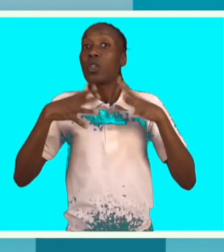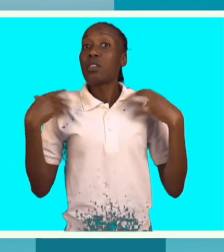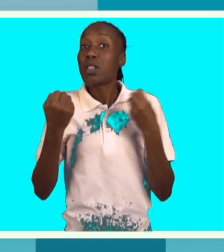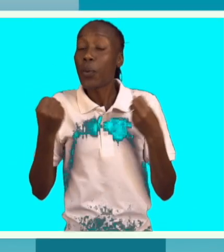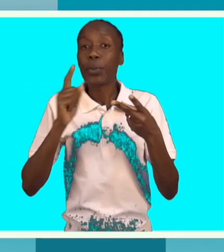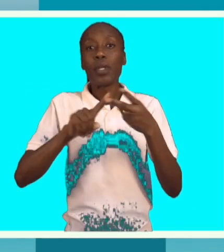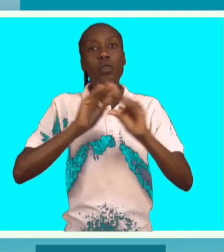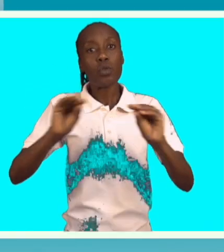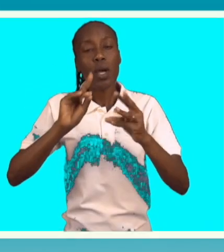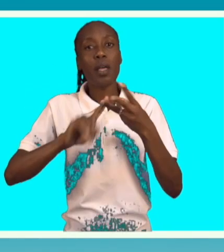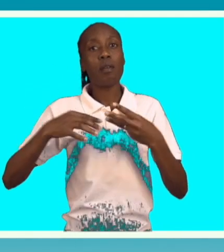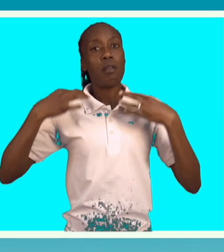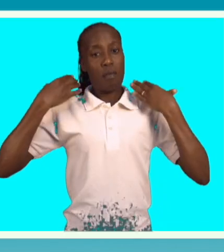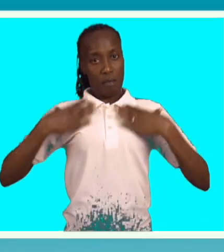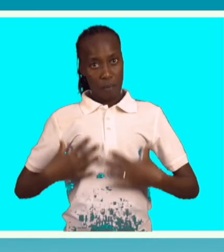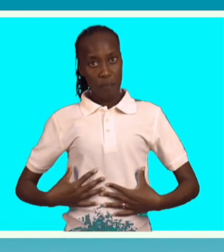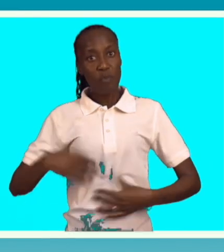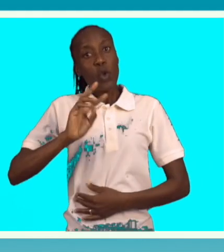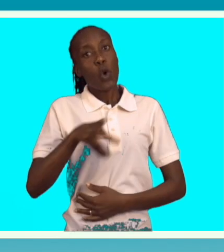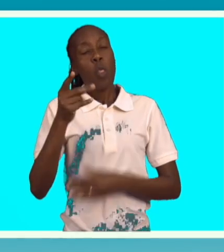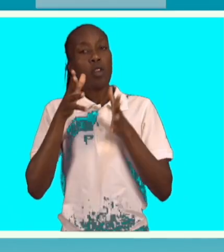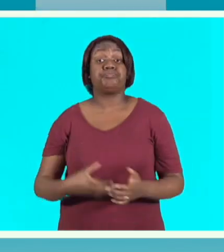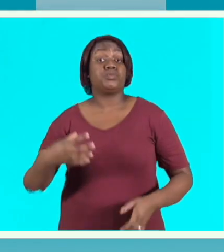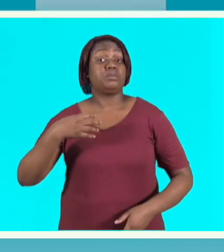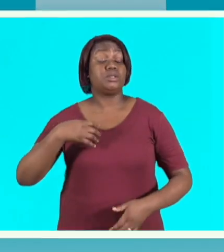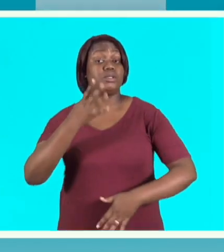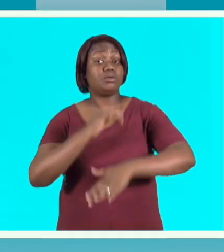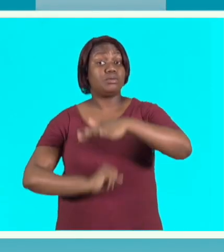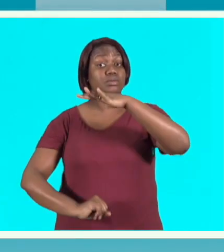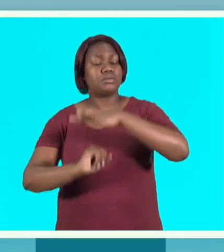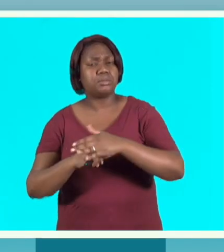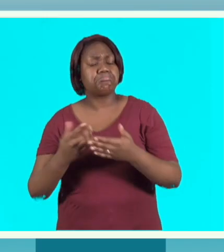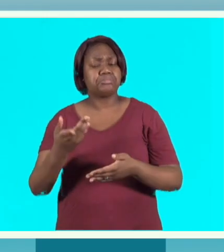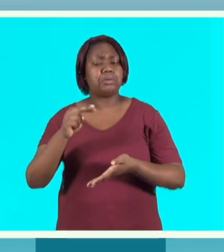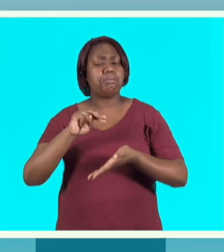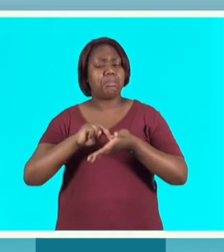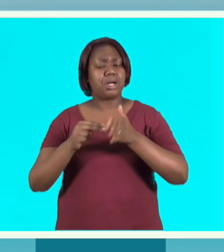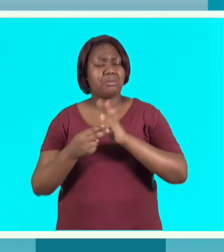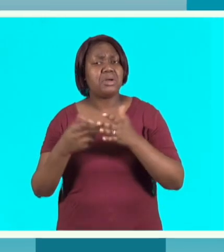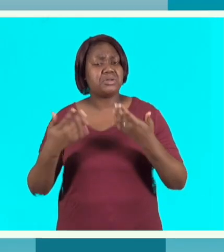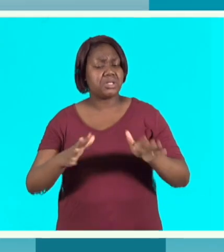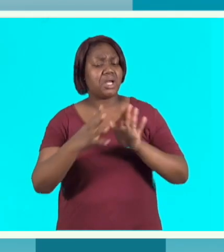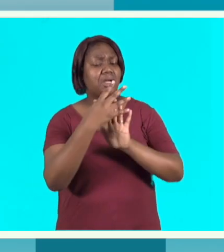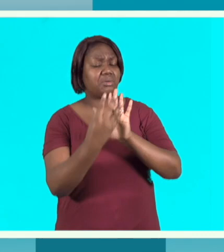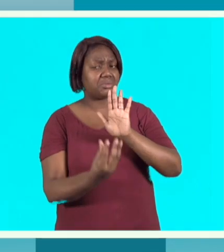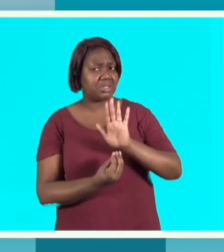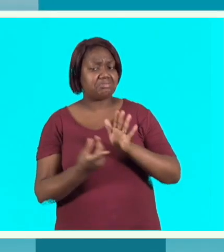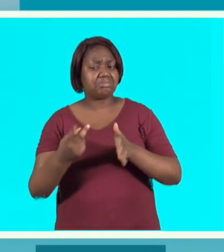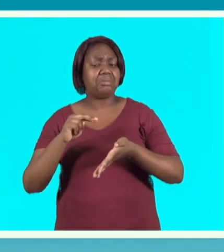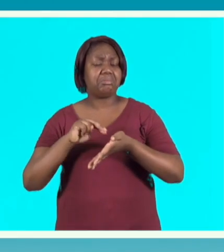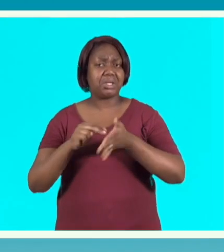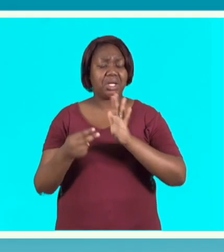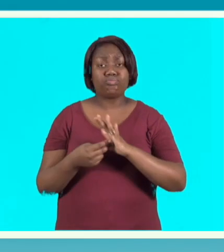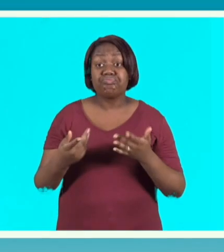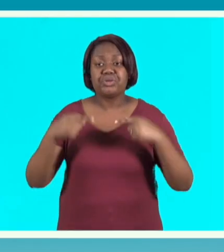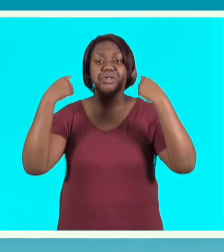de saúde, educação, vestuário, entre outras formas. O Ministério do Gênero, Criança e Ação Social, assegura que o